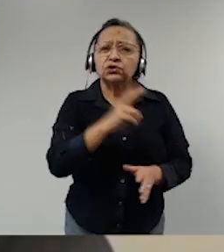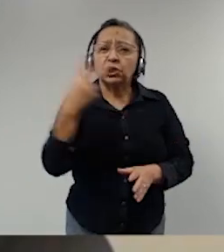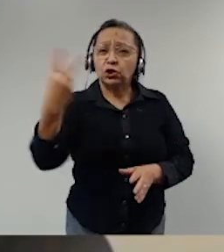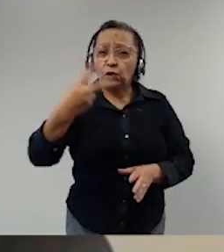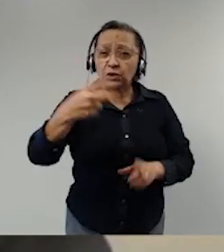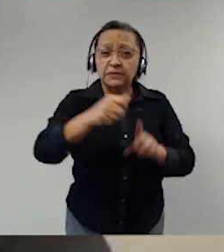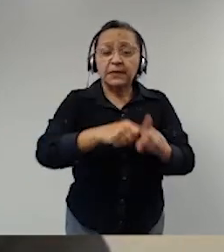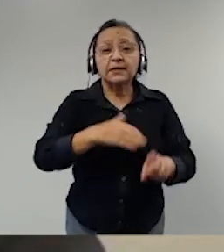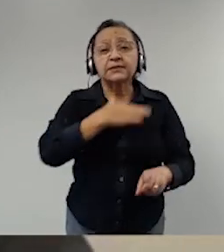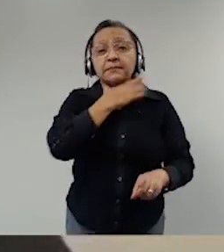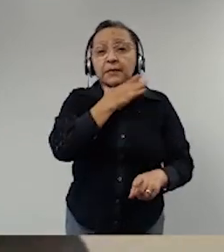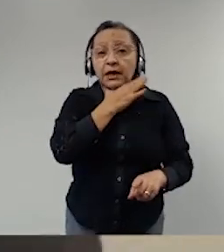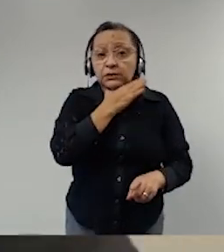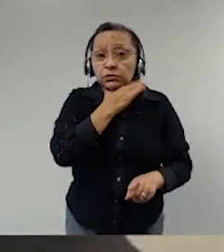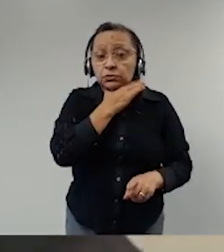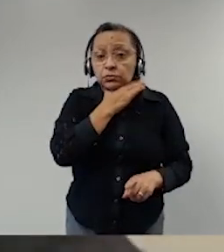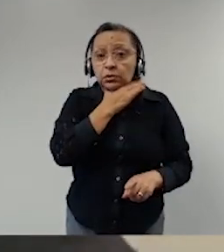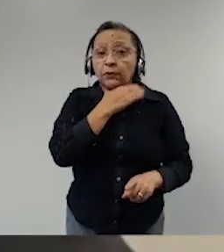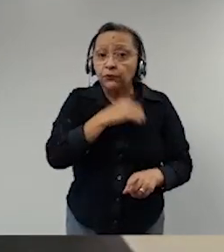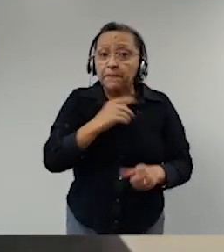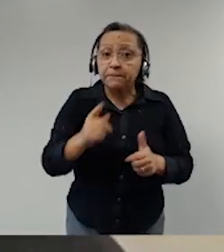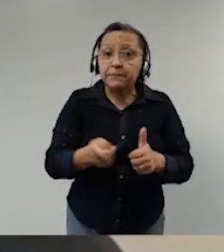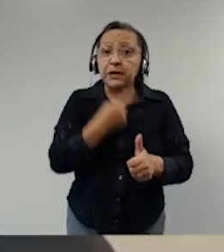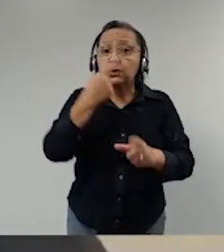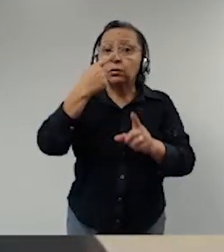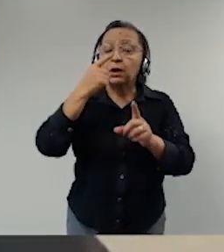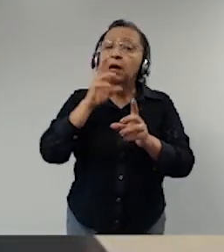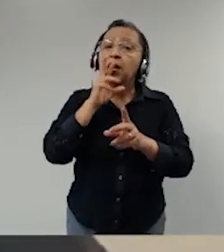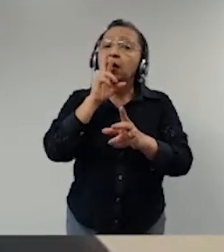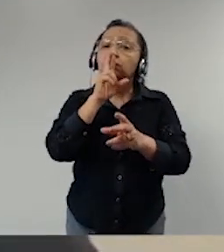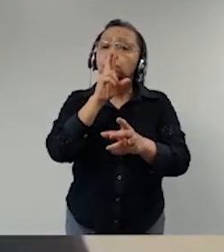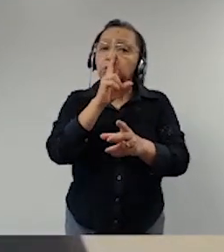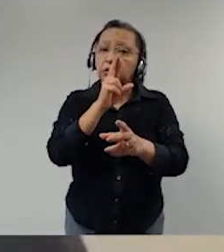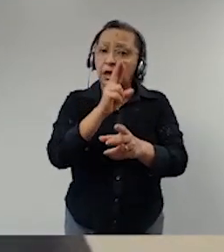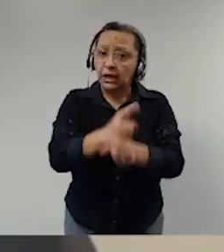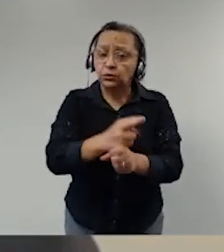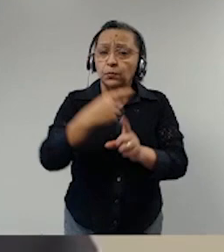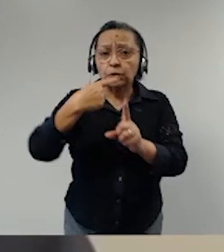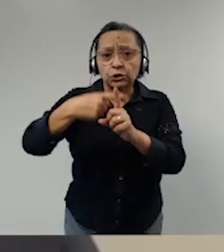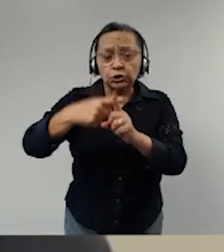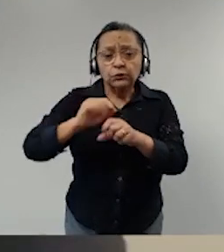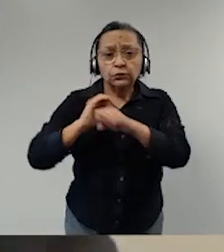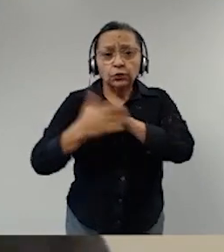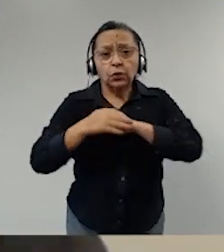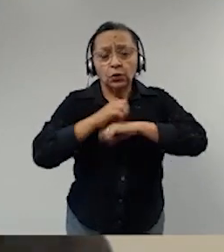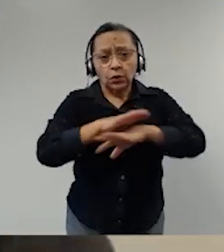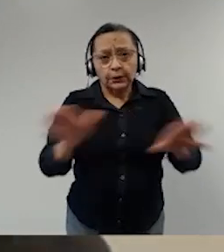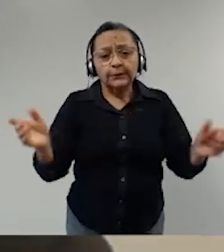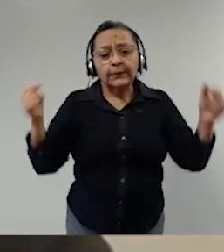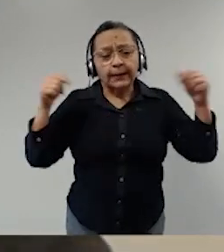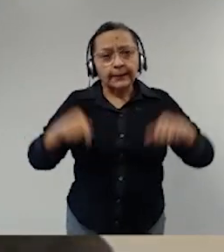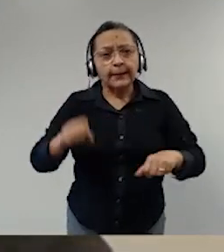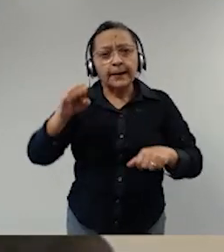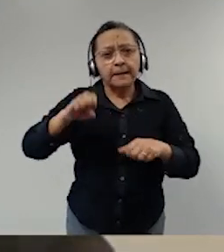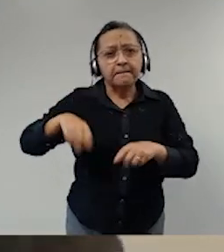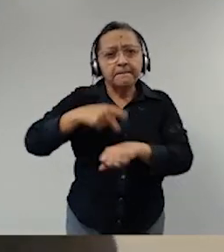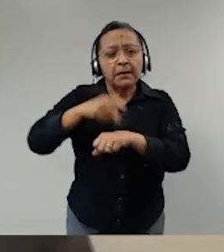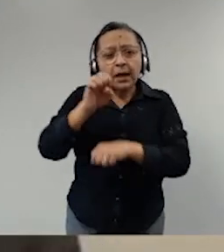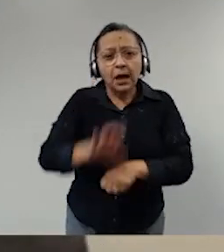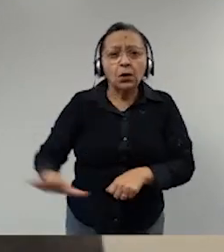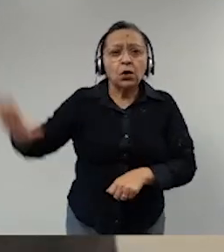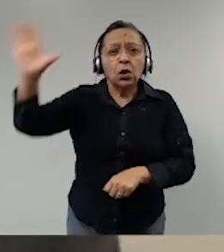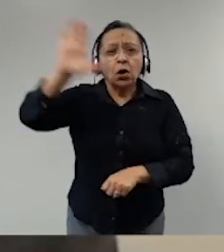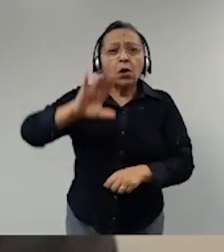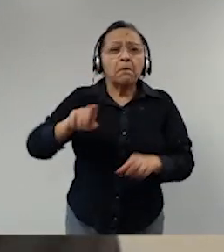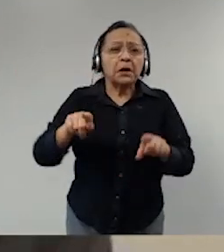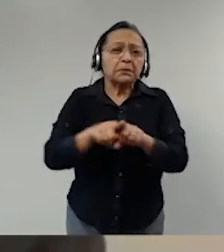dia com testes positivos. Tem havido na Europa grandes críticas aos governos europeus. Os governos